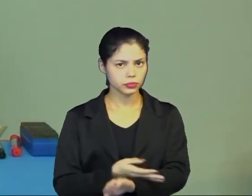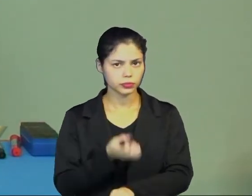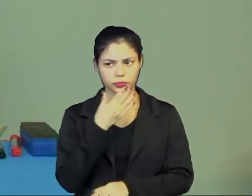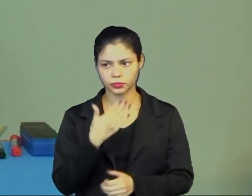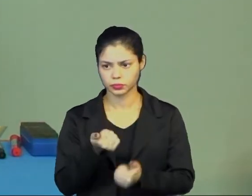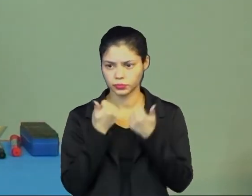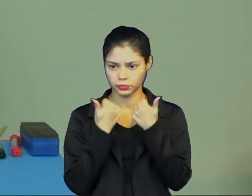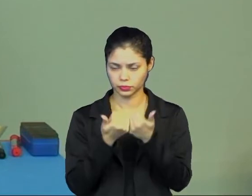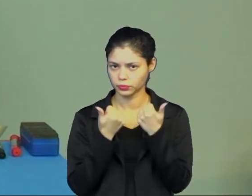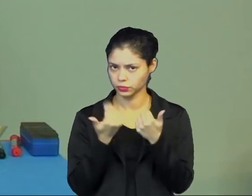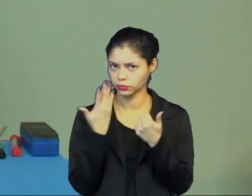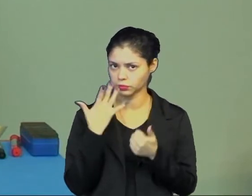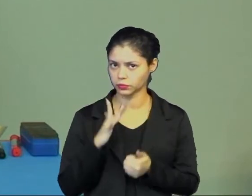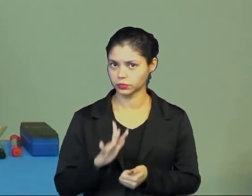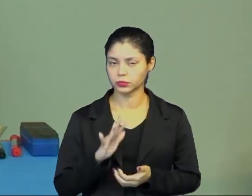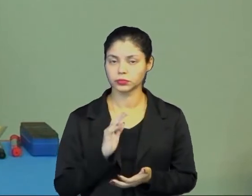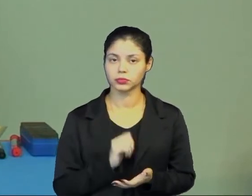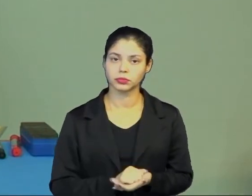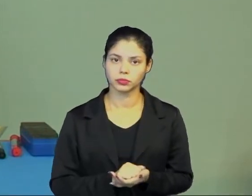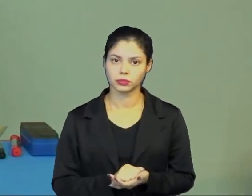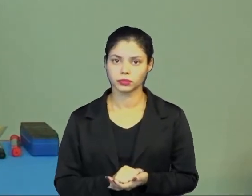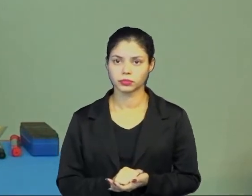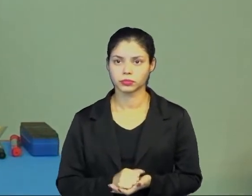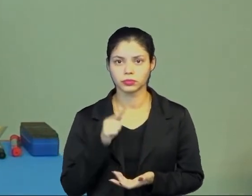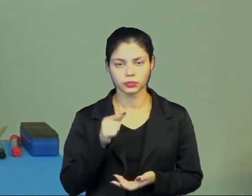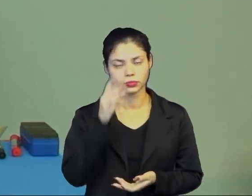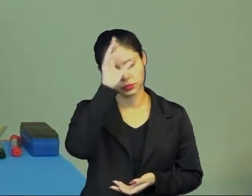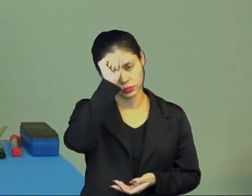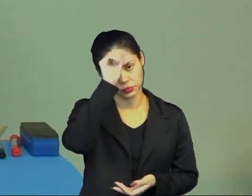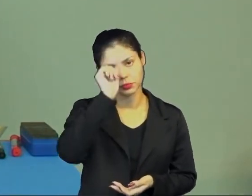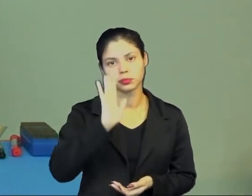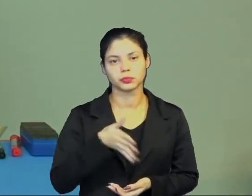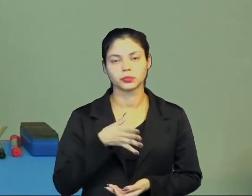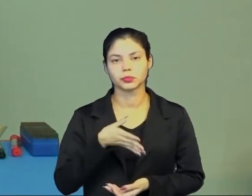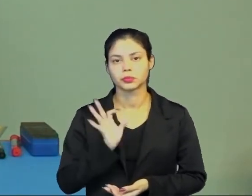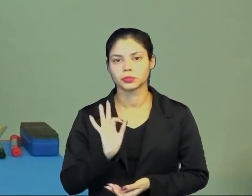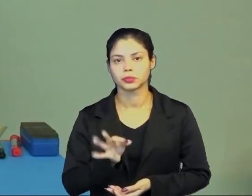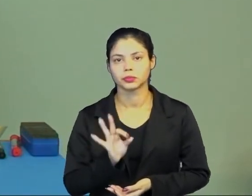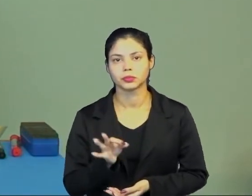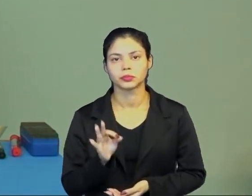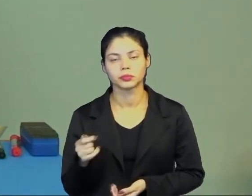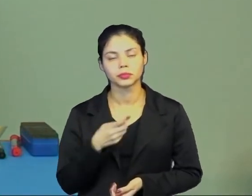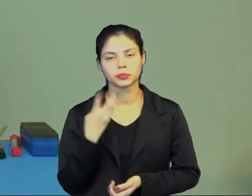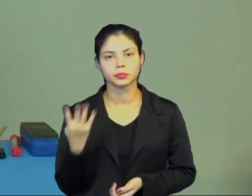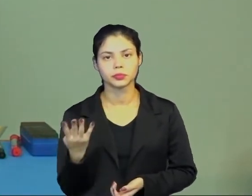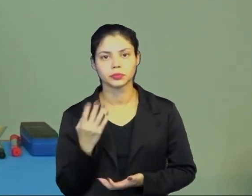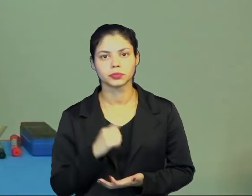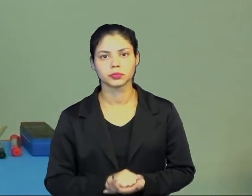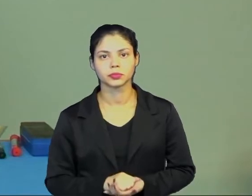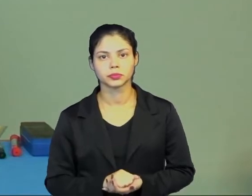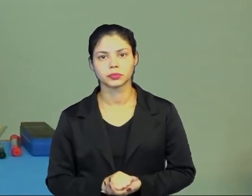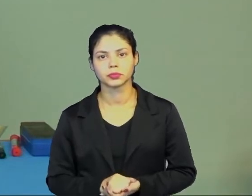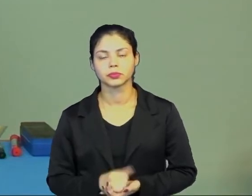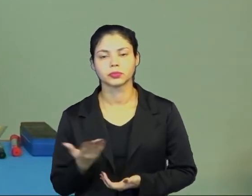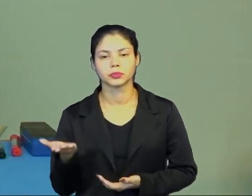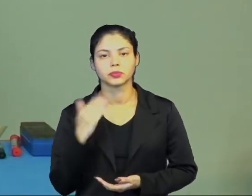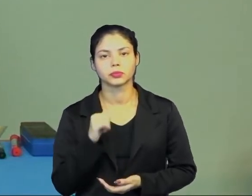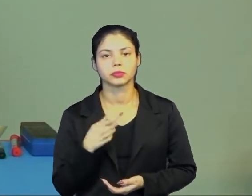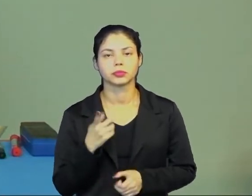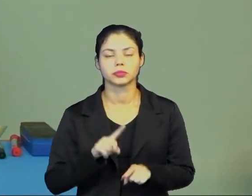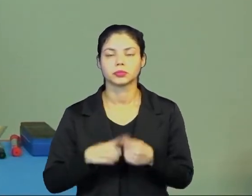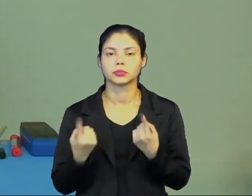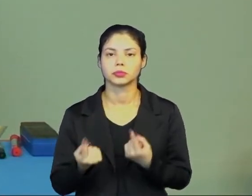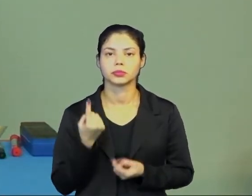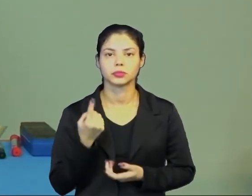Brancas. Muito bem, crianças. Vocês aprenderam direitinho essa contagem. Vamos contar